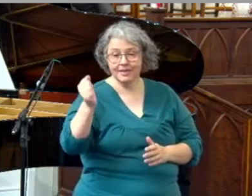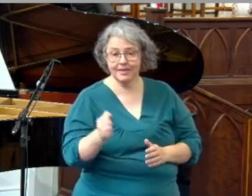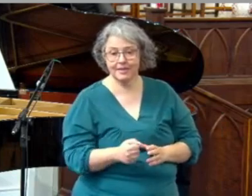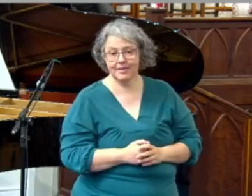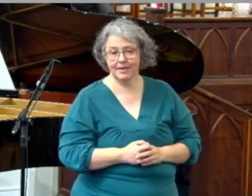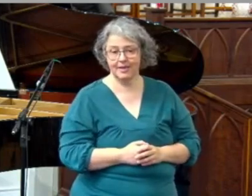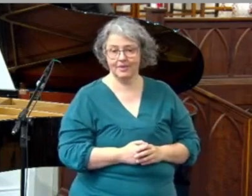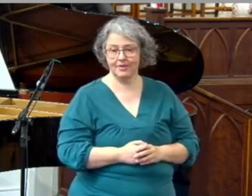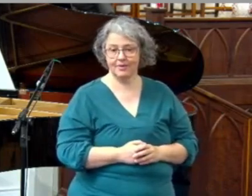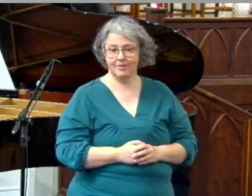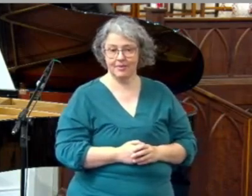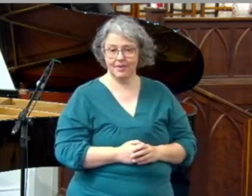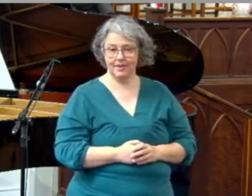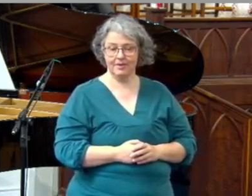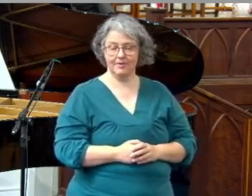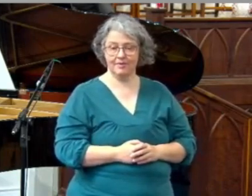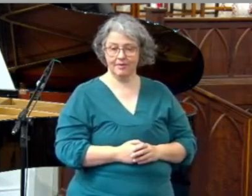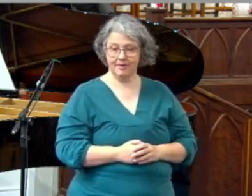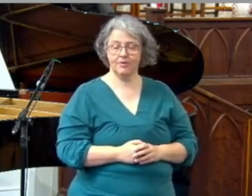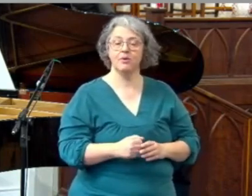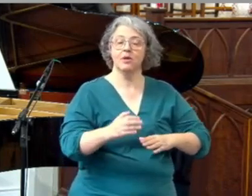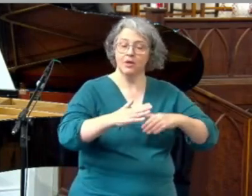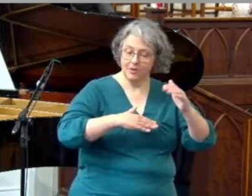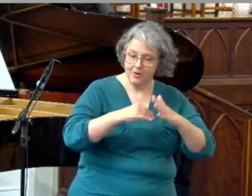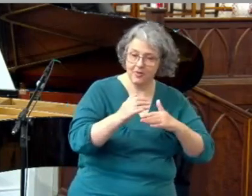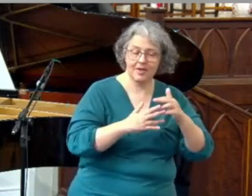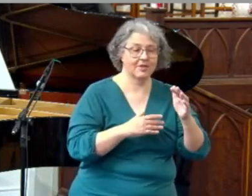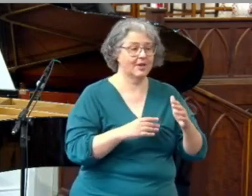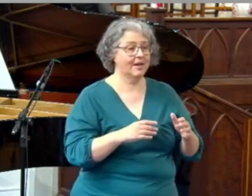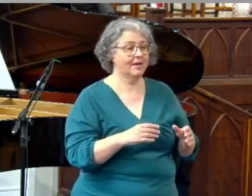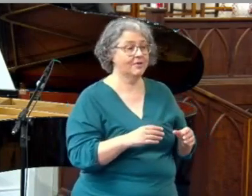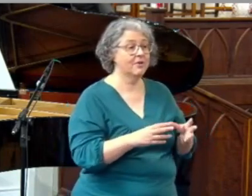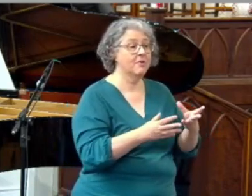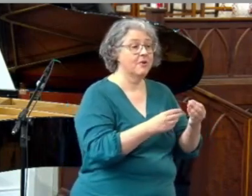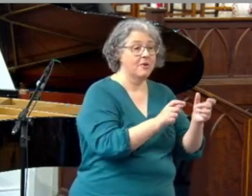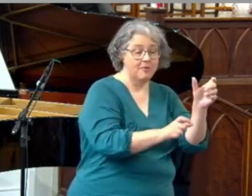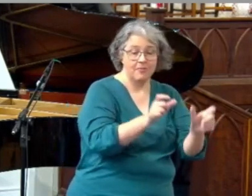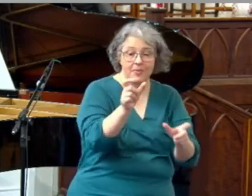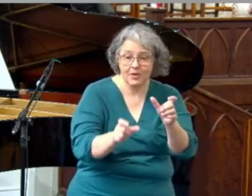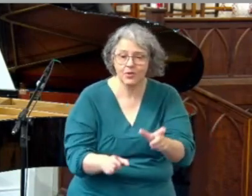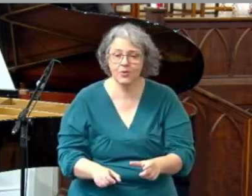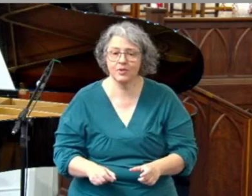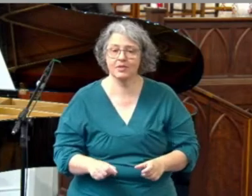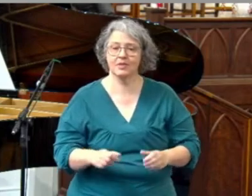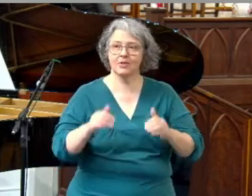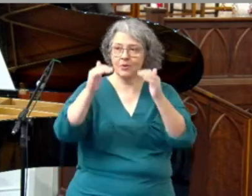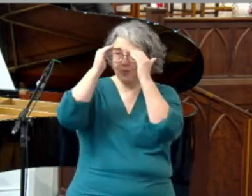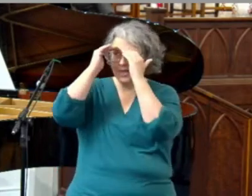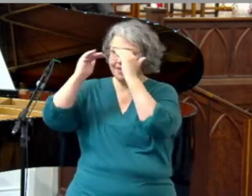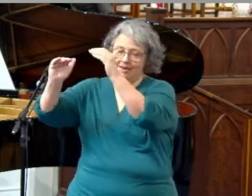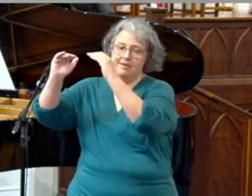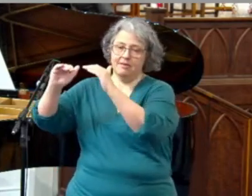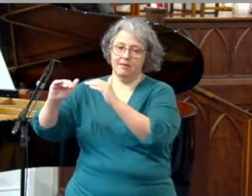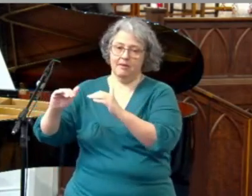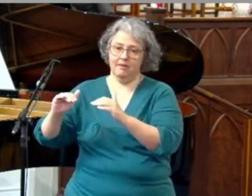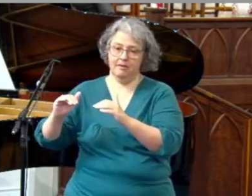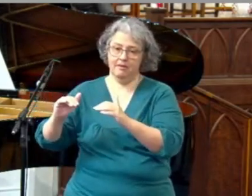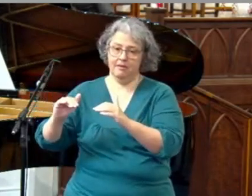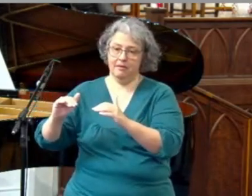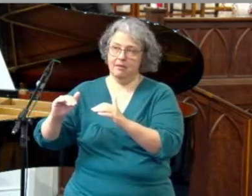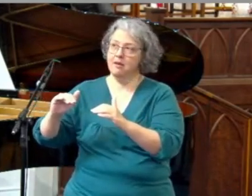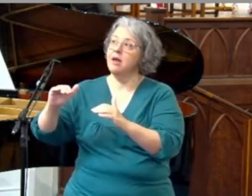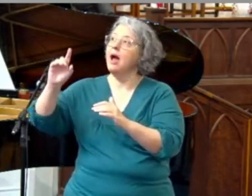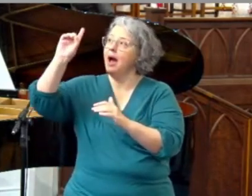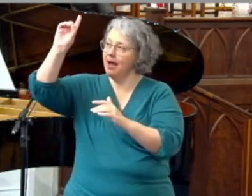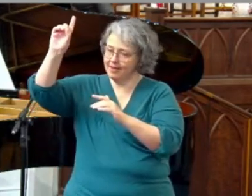sábio discernimento é exercitado e praticado por pessoas que cumprem ou atendem o ide